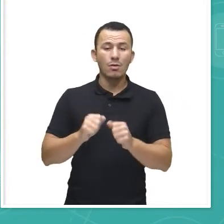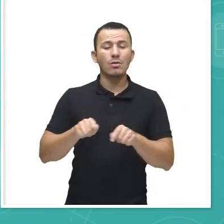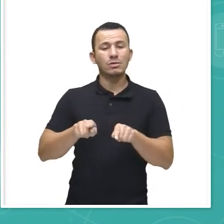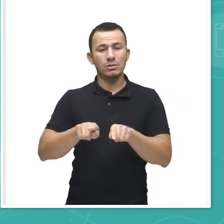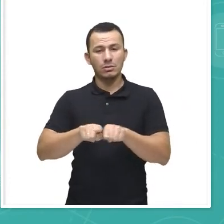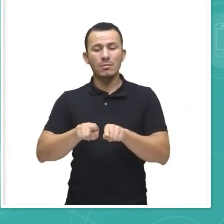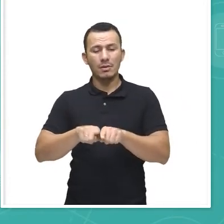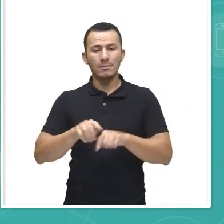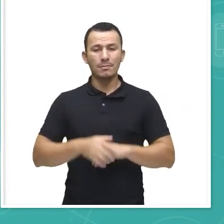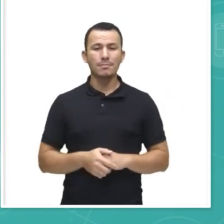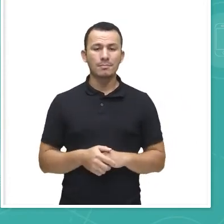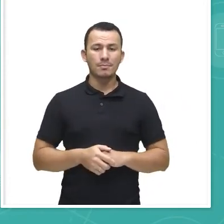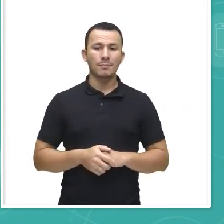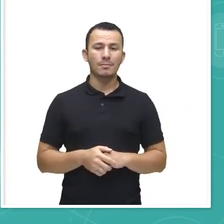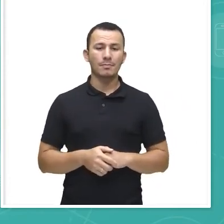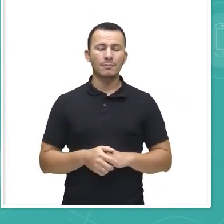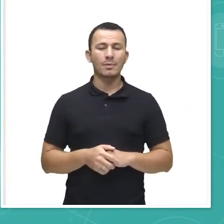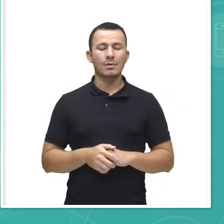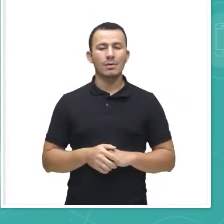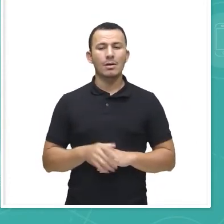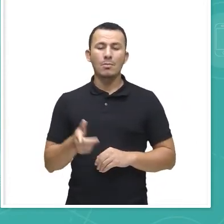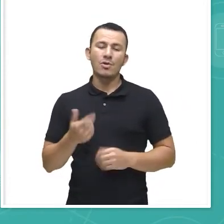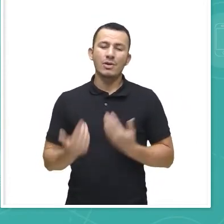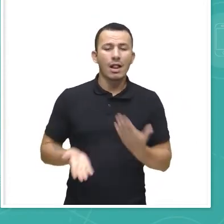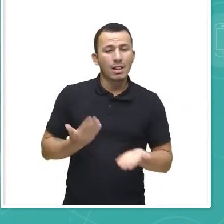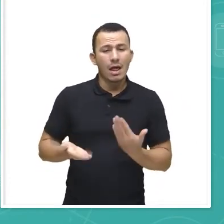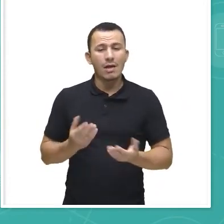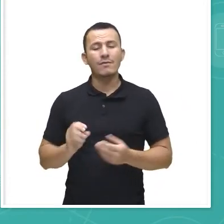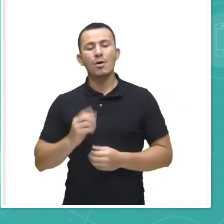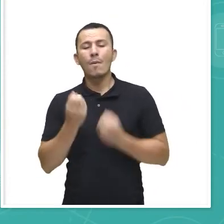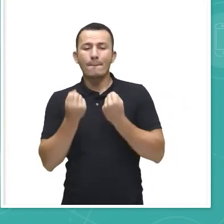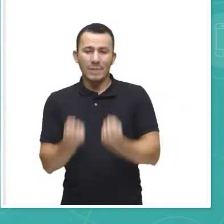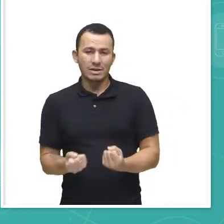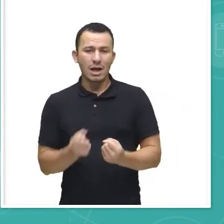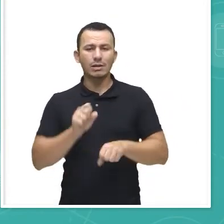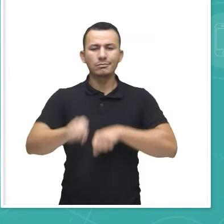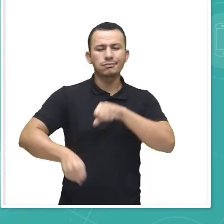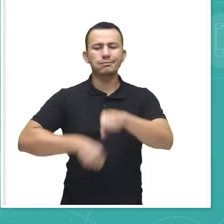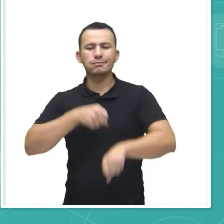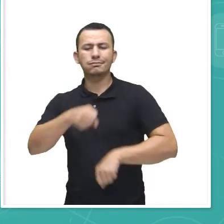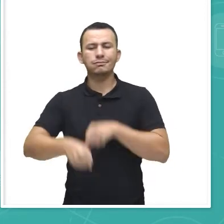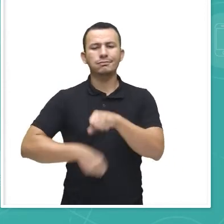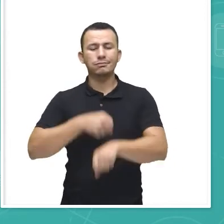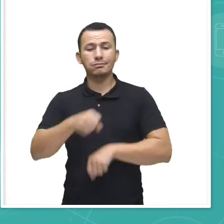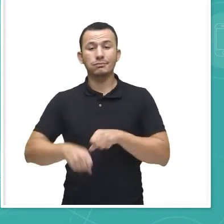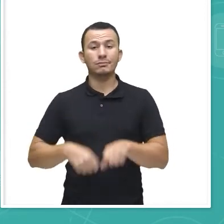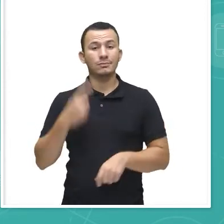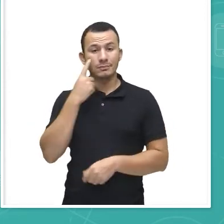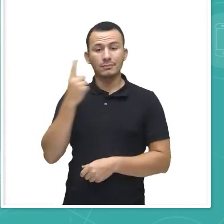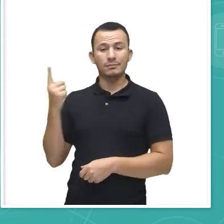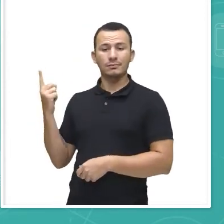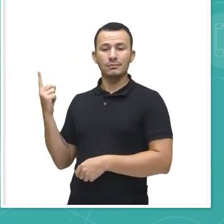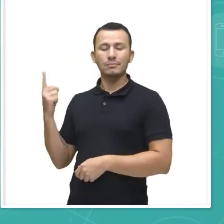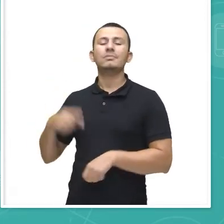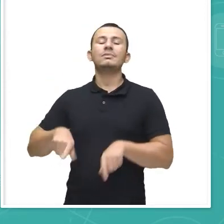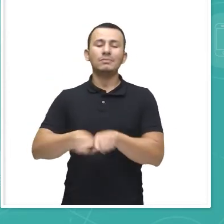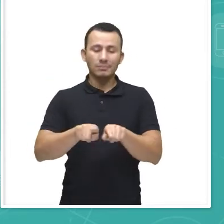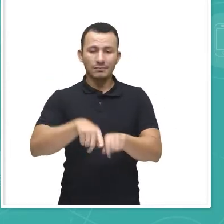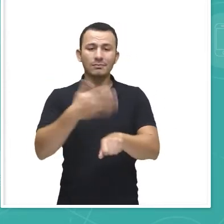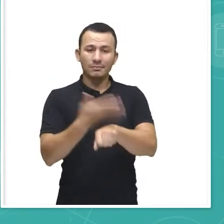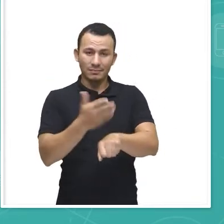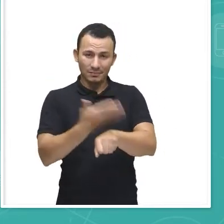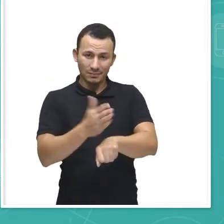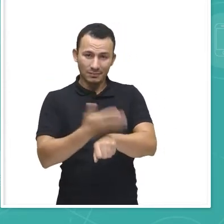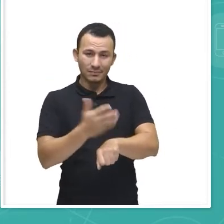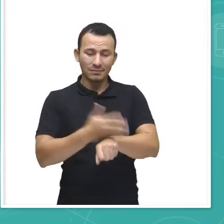nessa bicicleta. Você pode deixá-la mais leve ou mais pesada. Então o spinning é um programa de exercícios aeróbicos